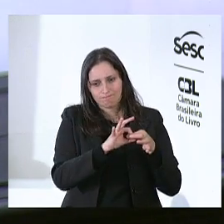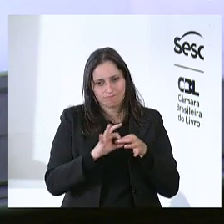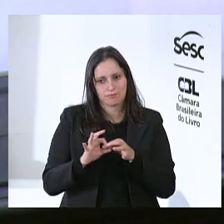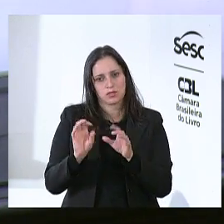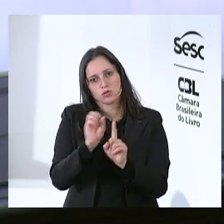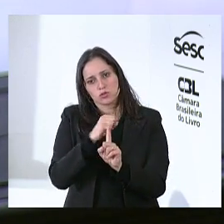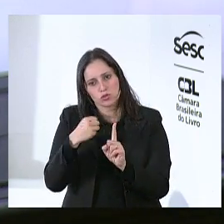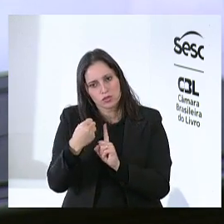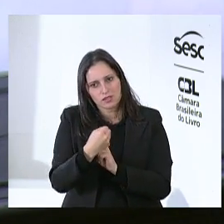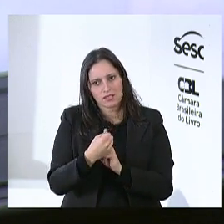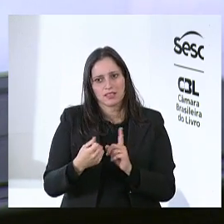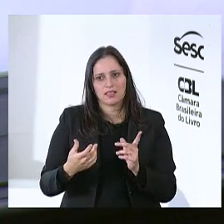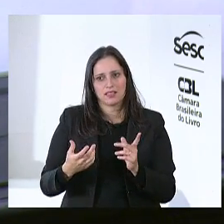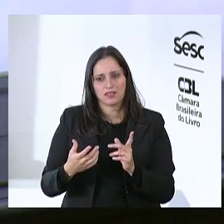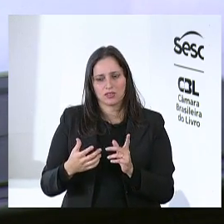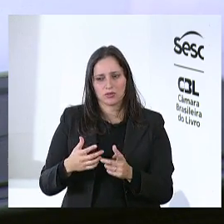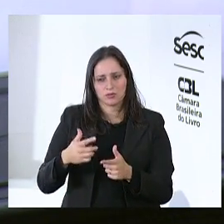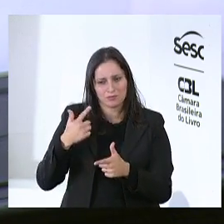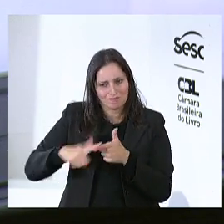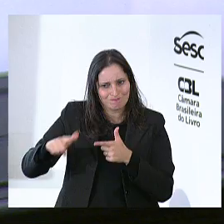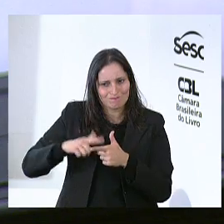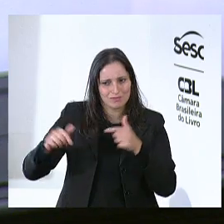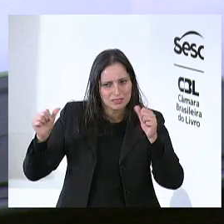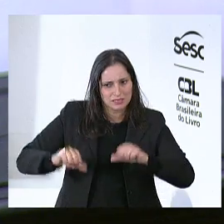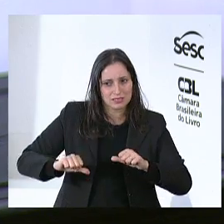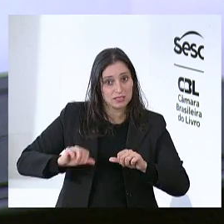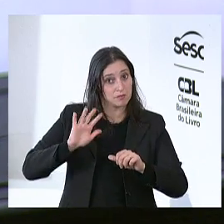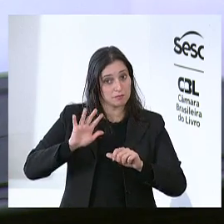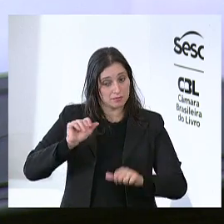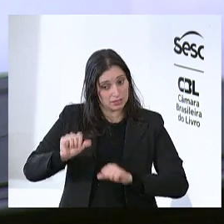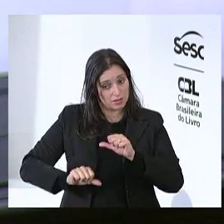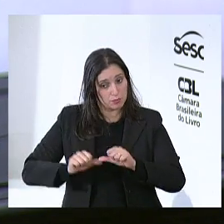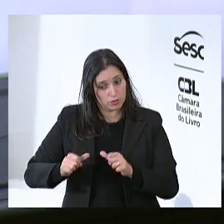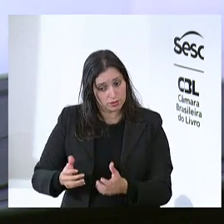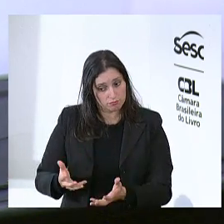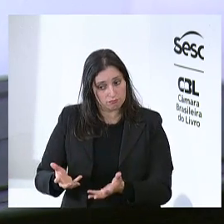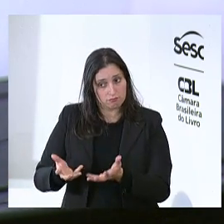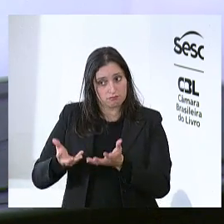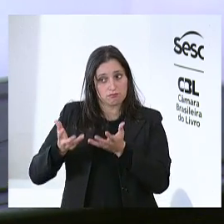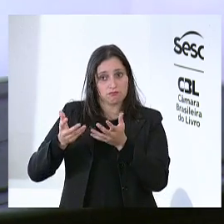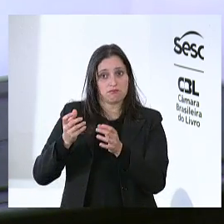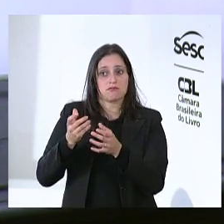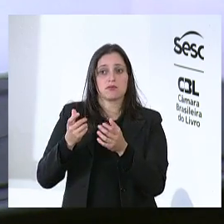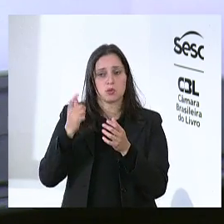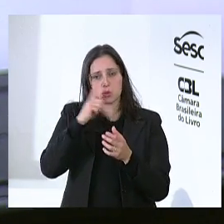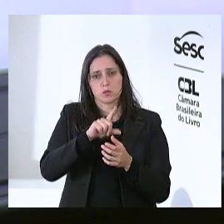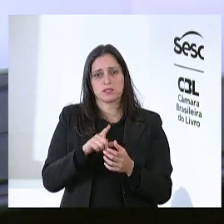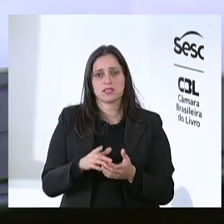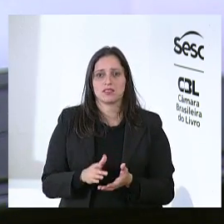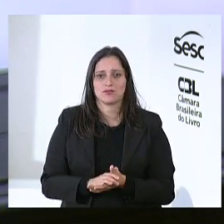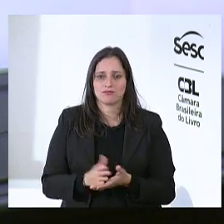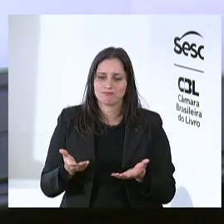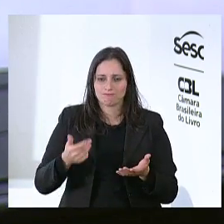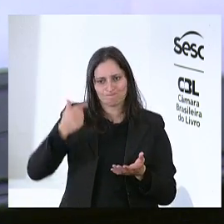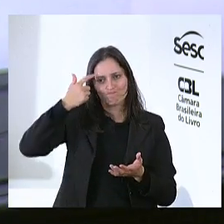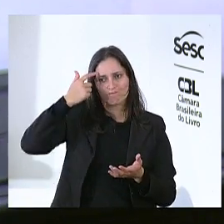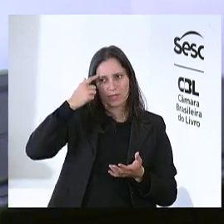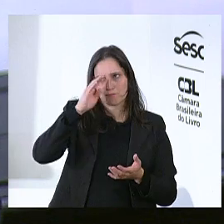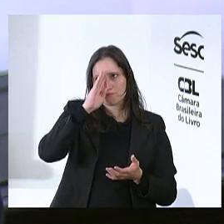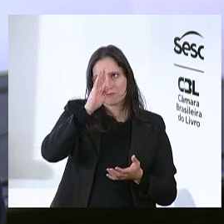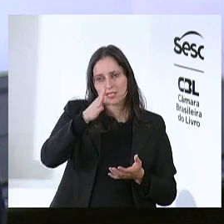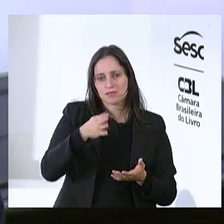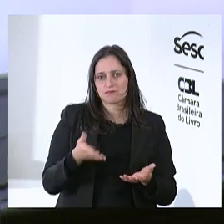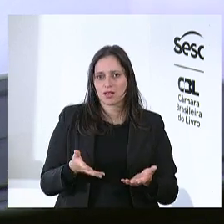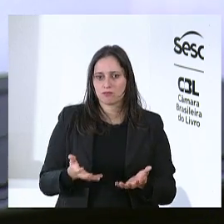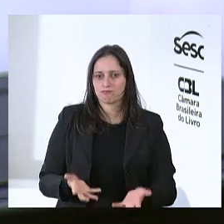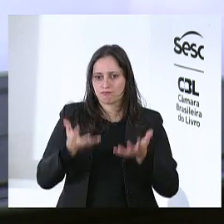barbárie, e se reconstruíram. E se reconstruíram pela democracia. Então, acho que esse é o ponto central. Né? Bom,